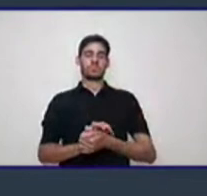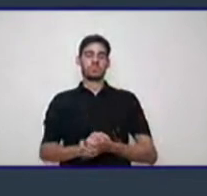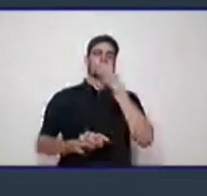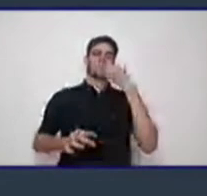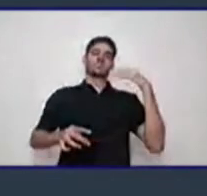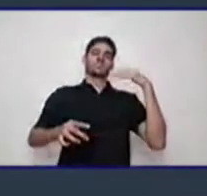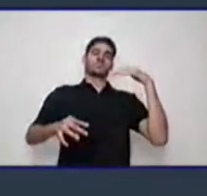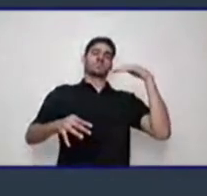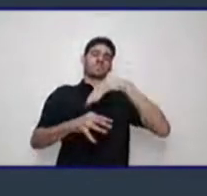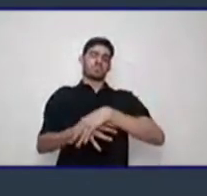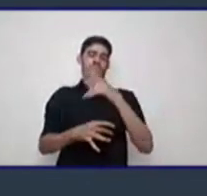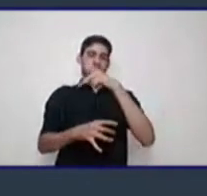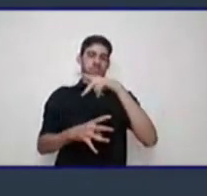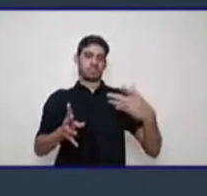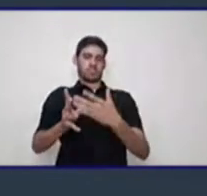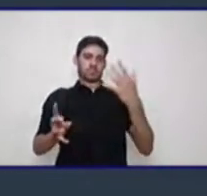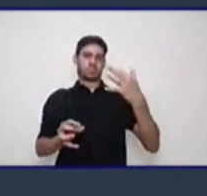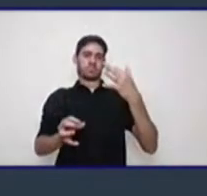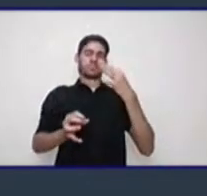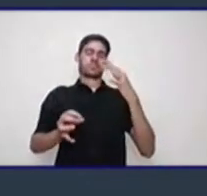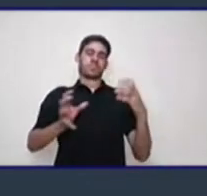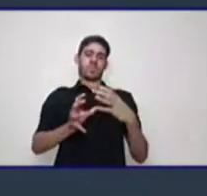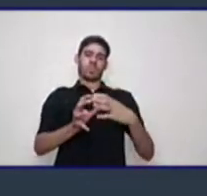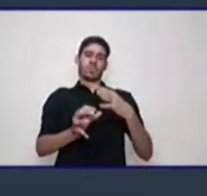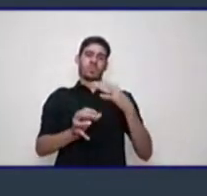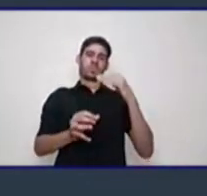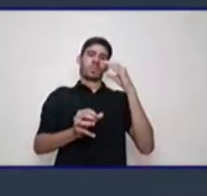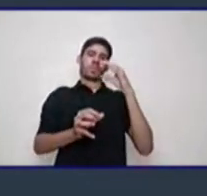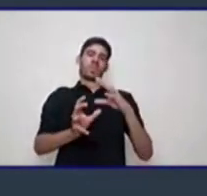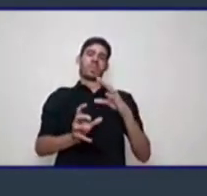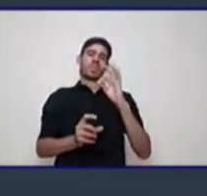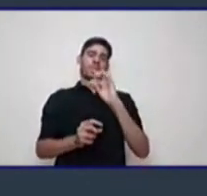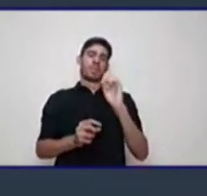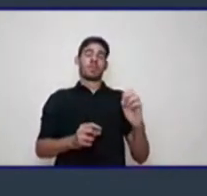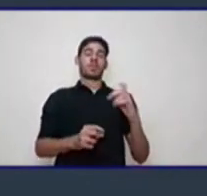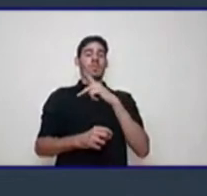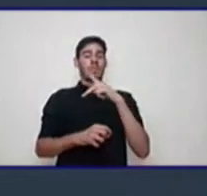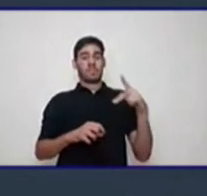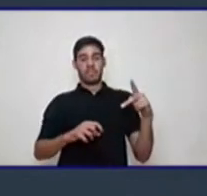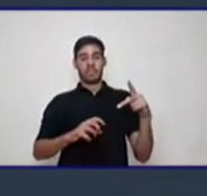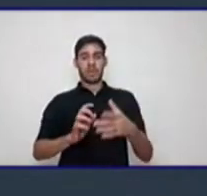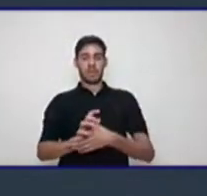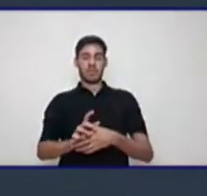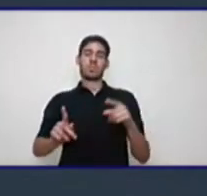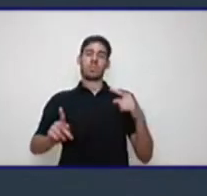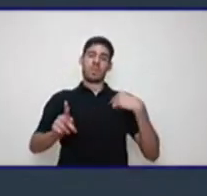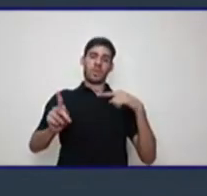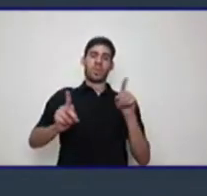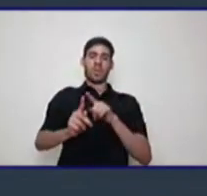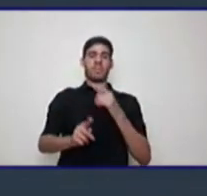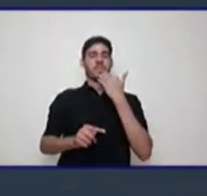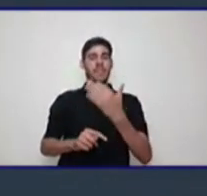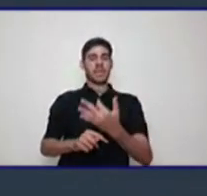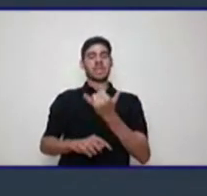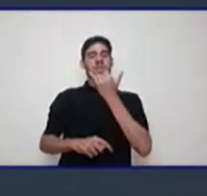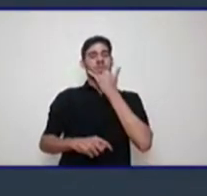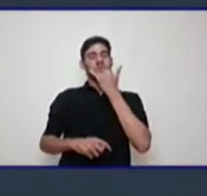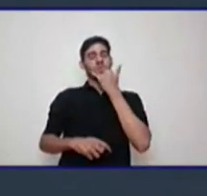pares, o eminente procurador-geral eleitoral, aqueles que nos assistem. Senhor presidente, eu também vou rogar vênias a Vossa